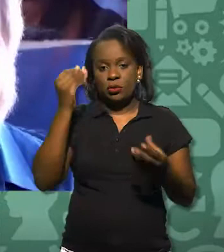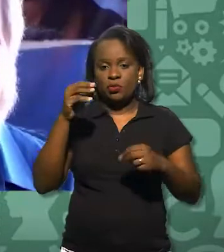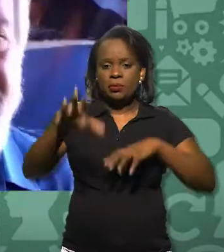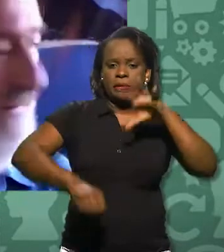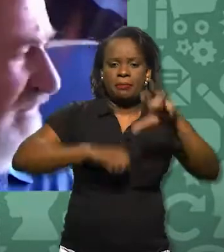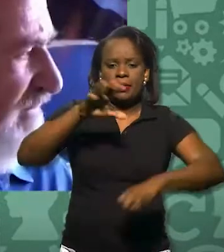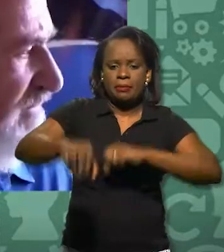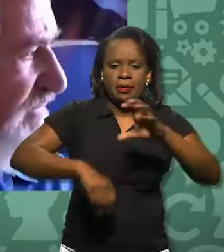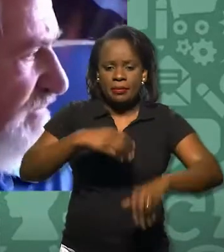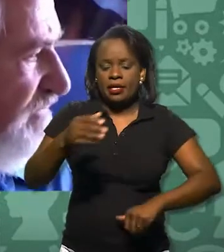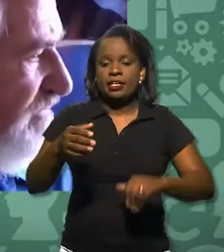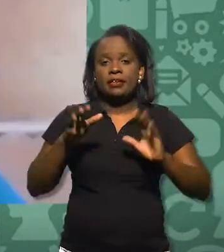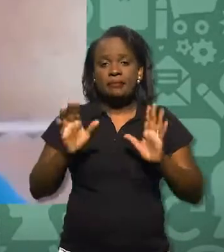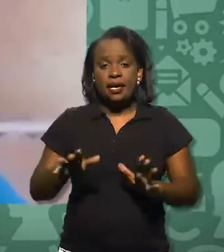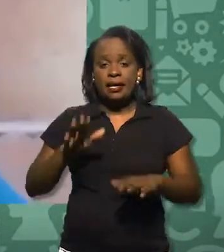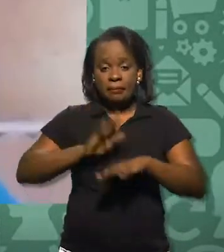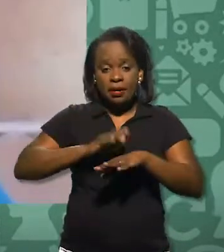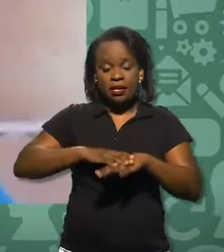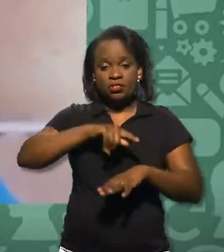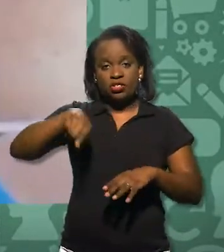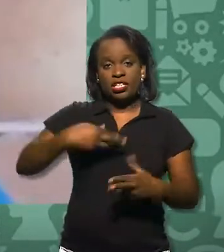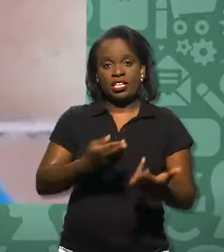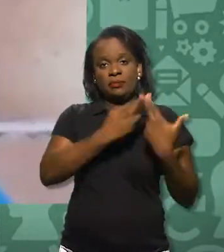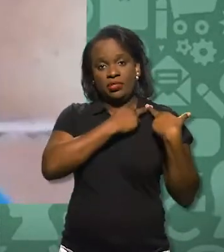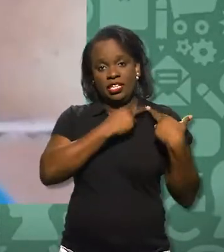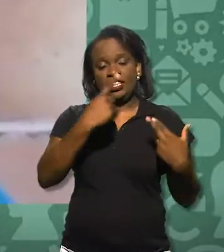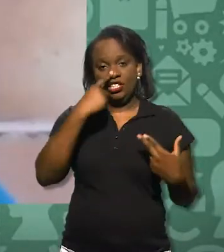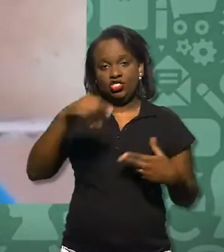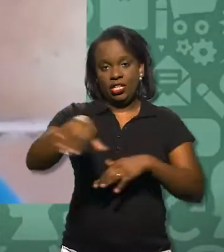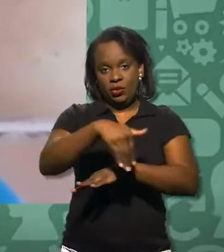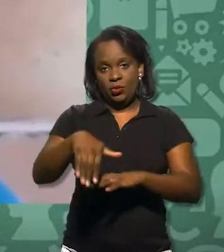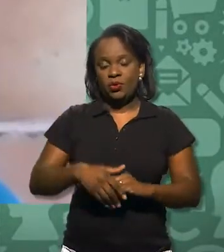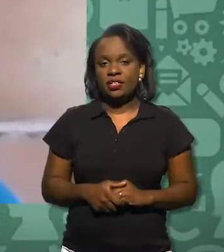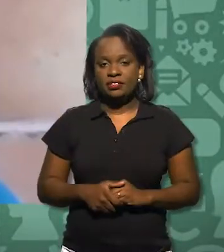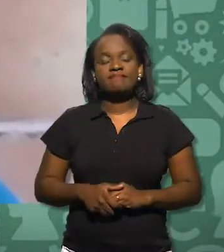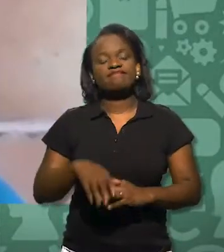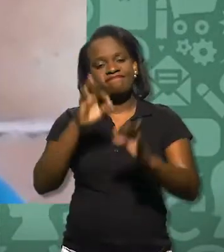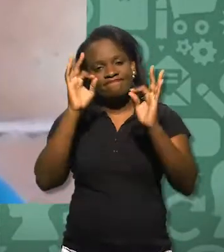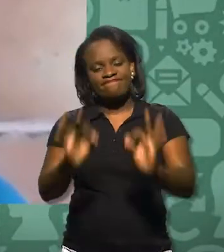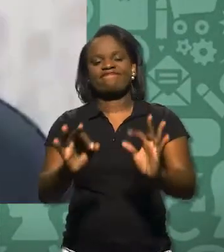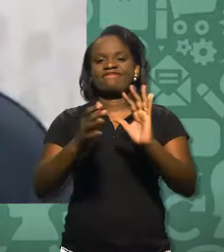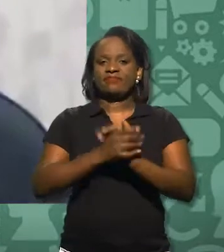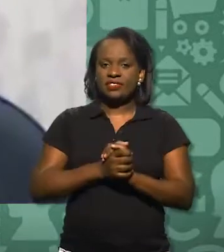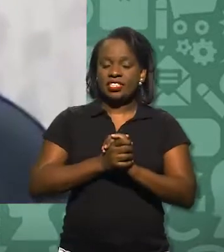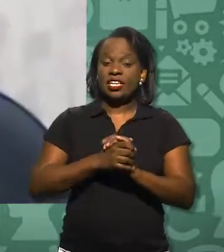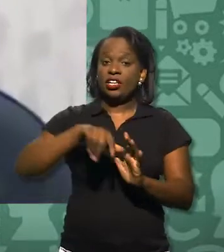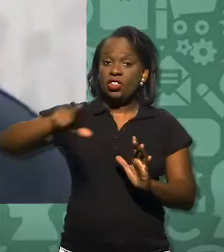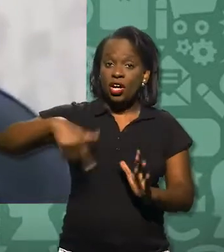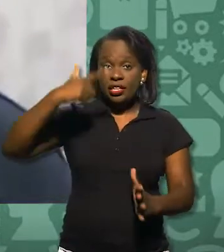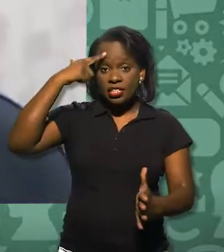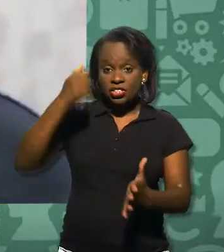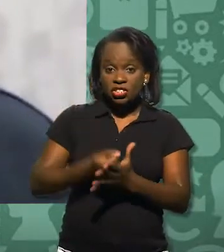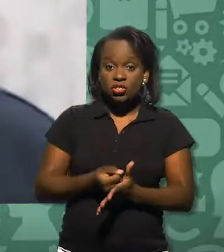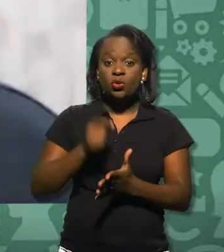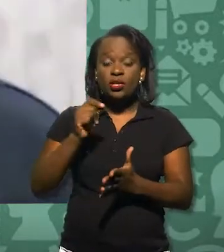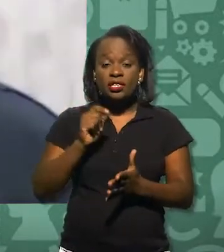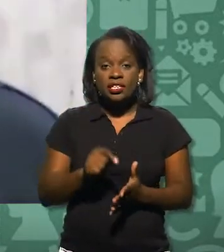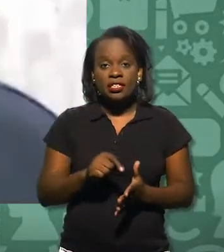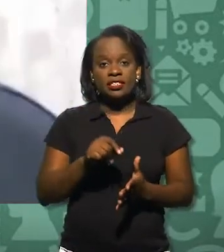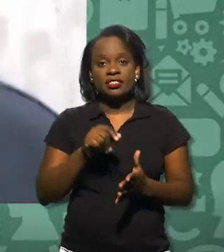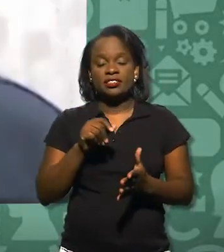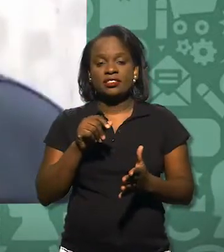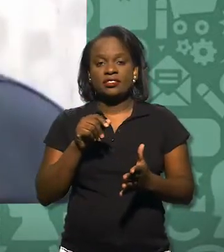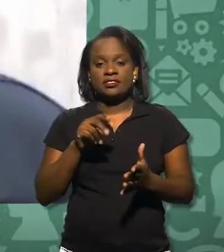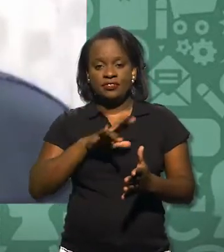muita gente coletando, né? Realmente, nós somos os responsáveis pelo lixo na rua. Exatamente. Nós decidimos o que